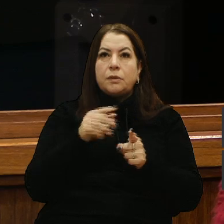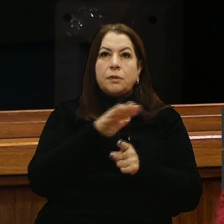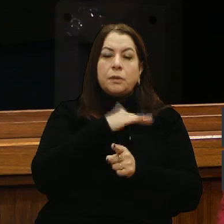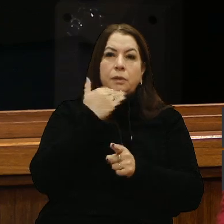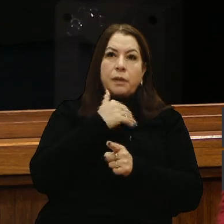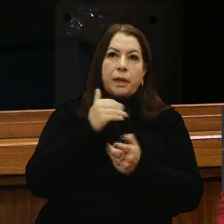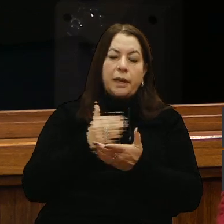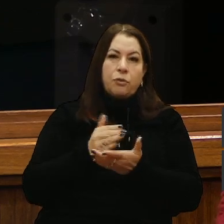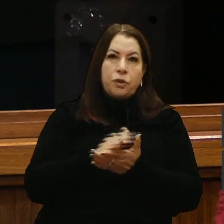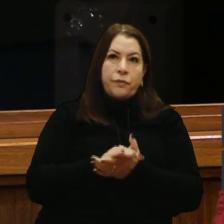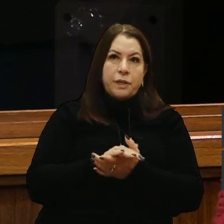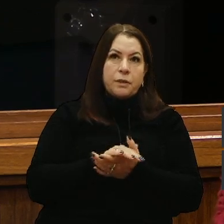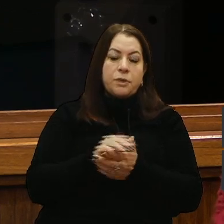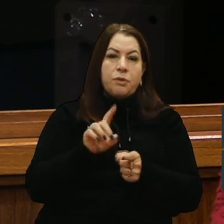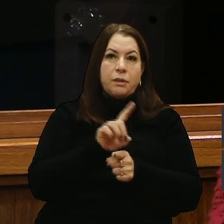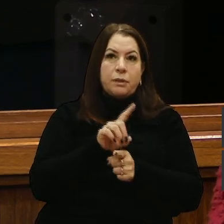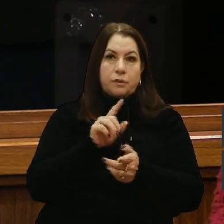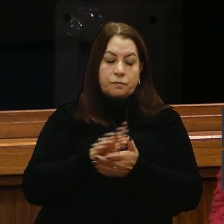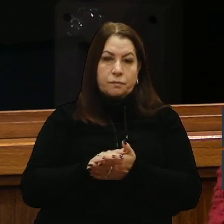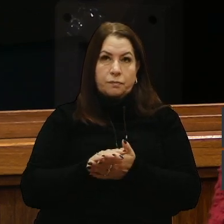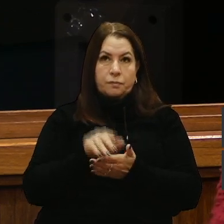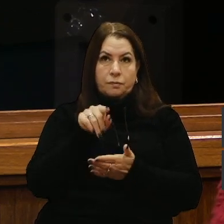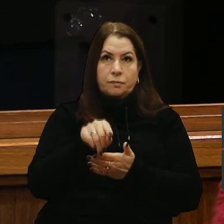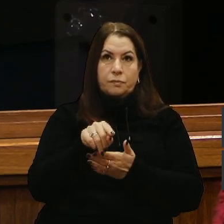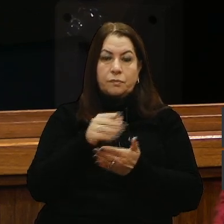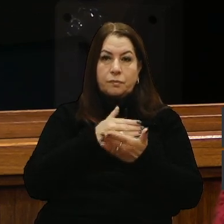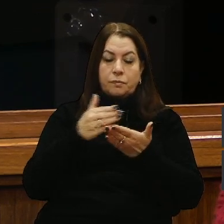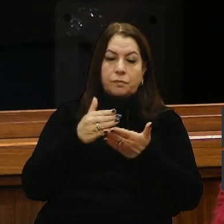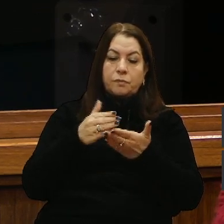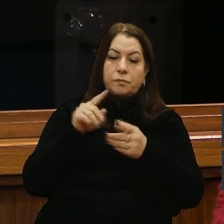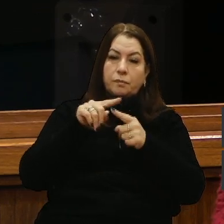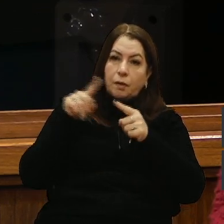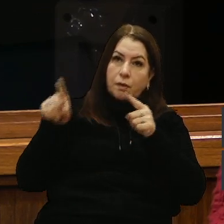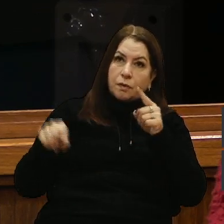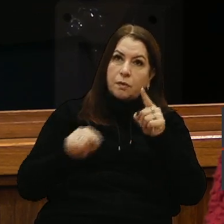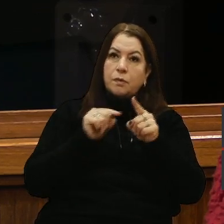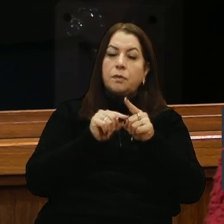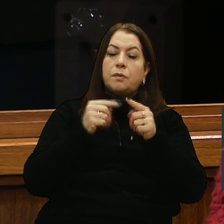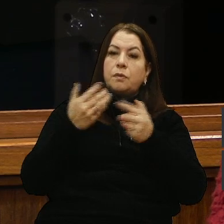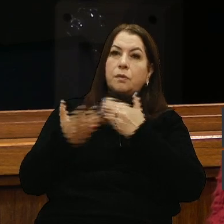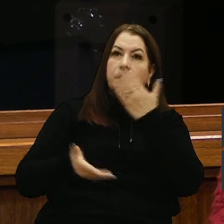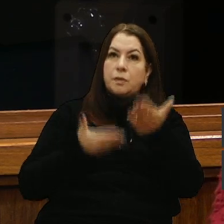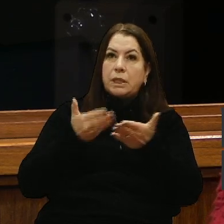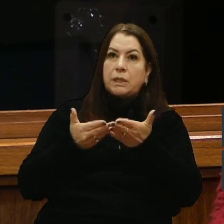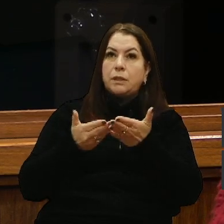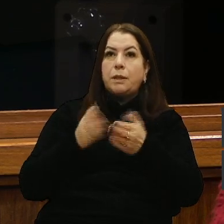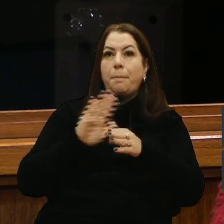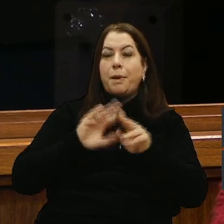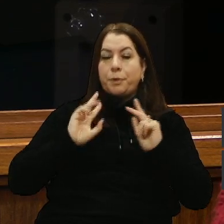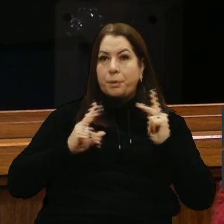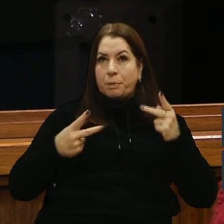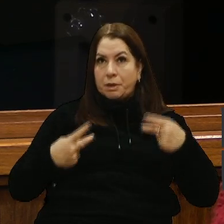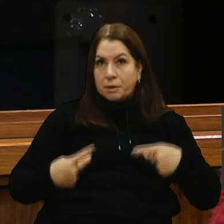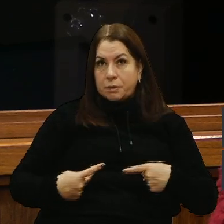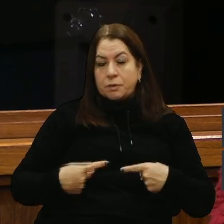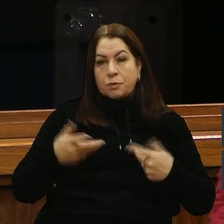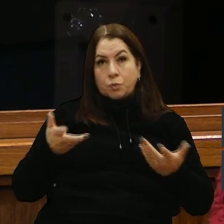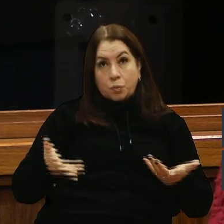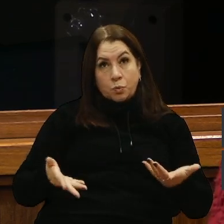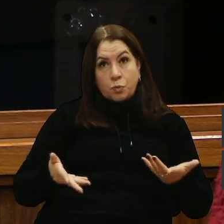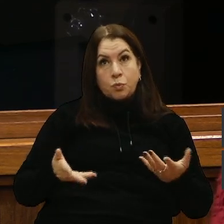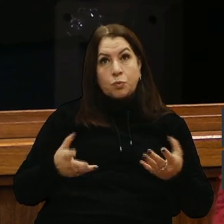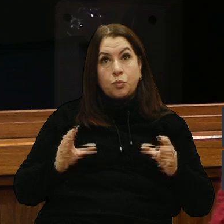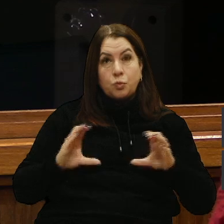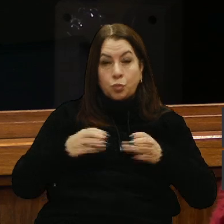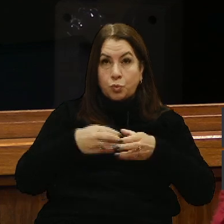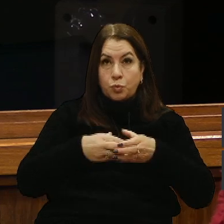né? Mas aquelas que estão no início do ciclo, elas terão um atendimento mais humanizado. A gente sabe que hoje a